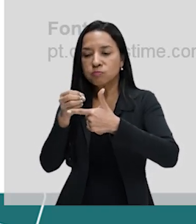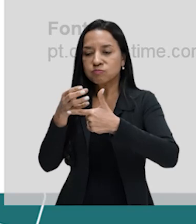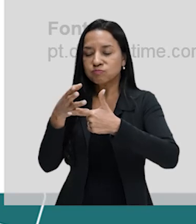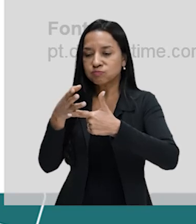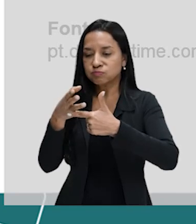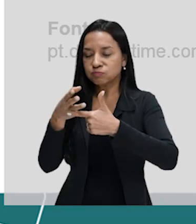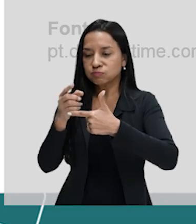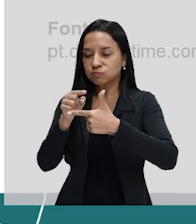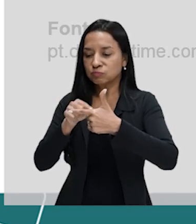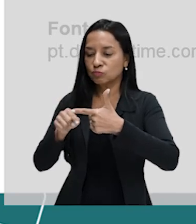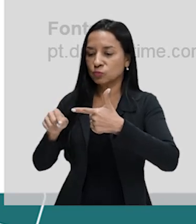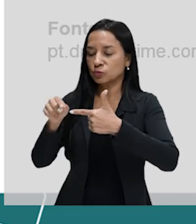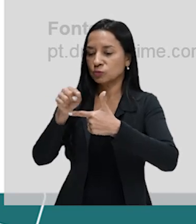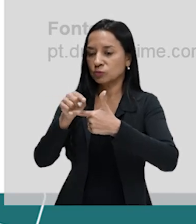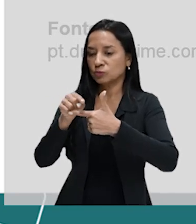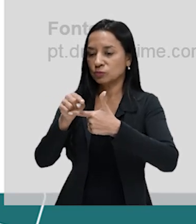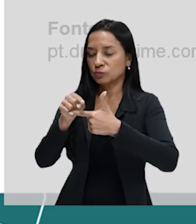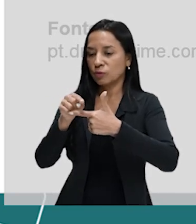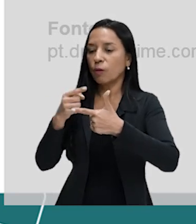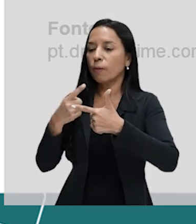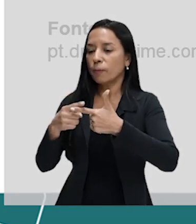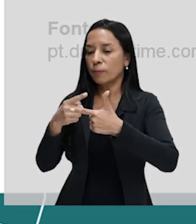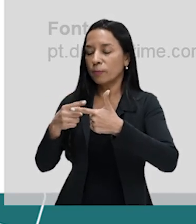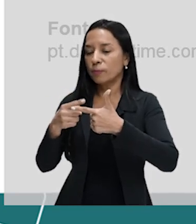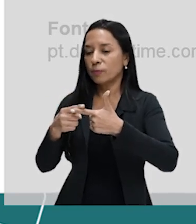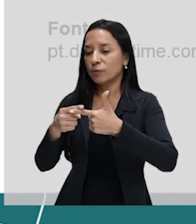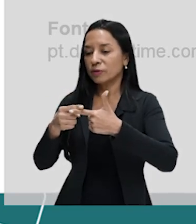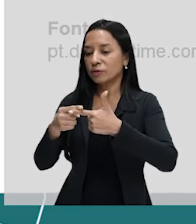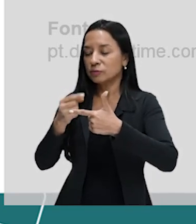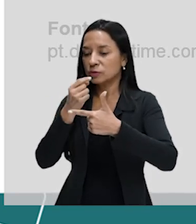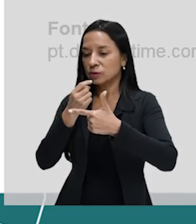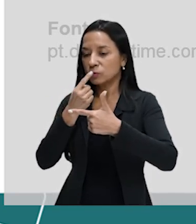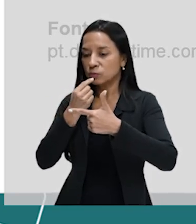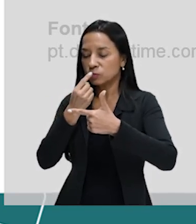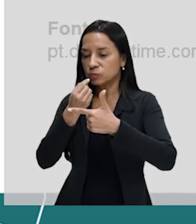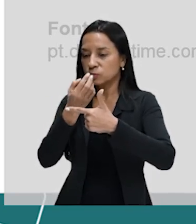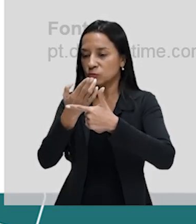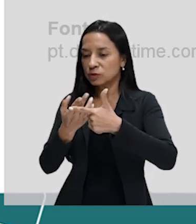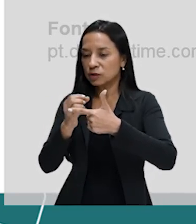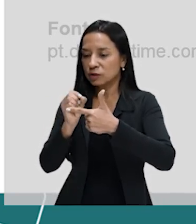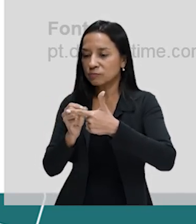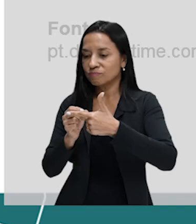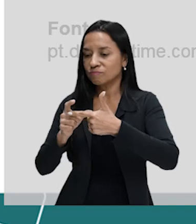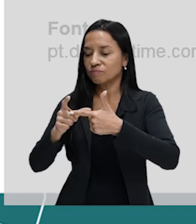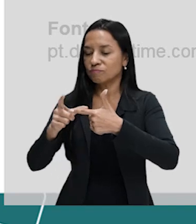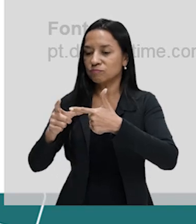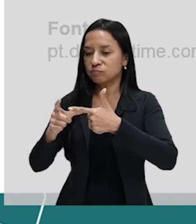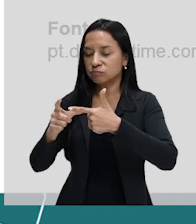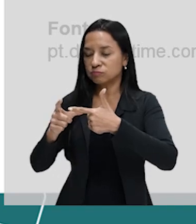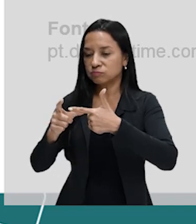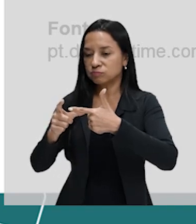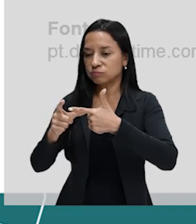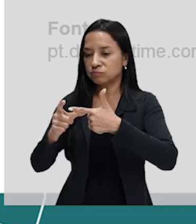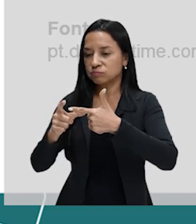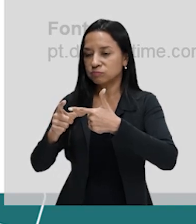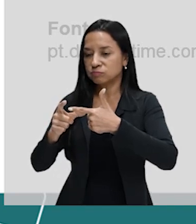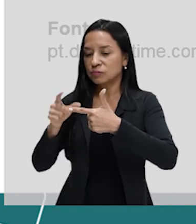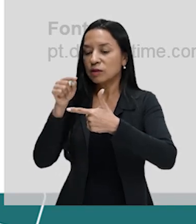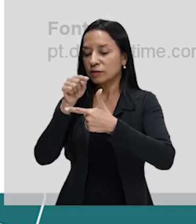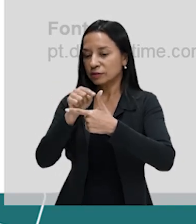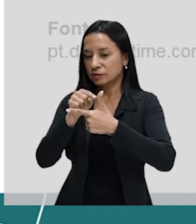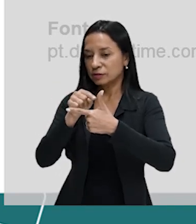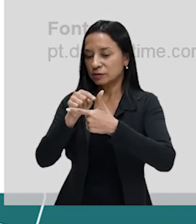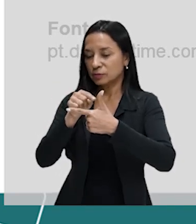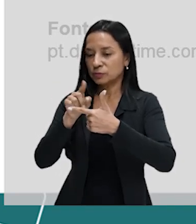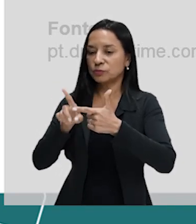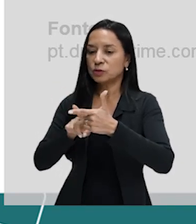aumentam, né, em volume, porque o fluxo sanguíneo ele aumentou significativamente, tanto do corpo cavernoso